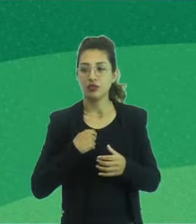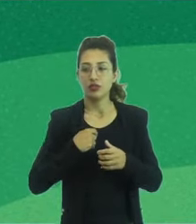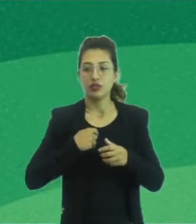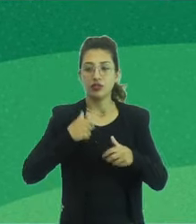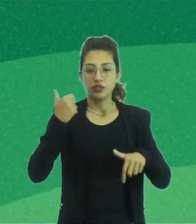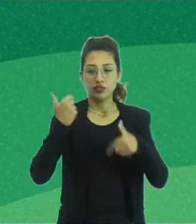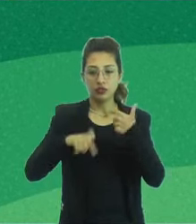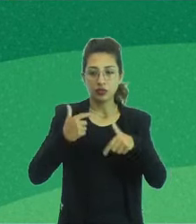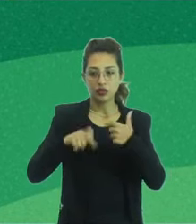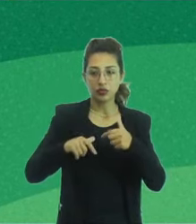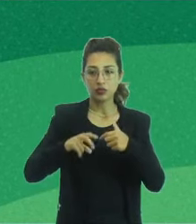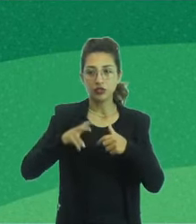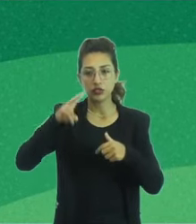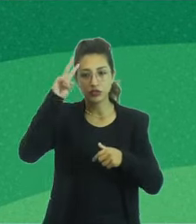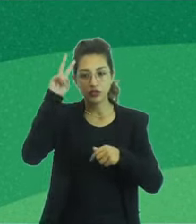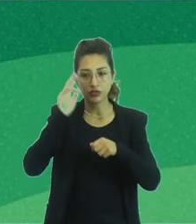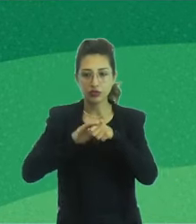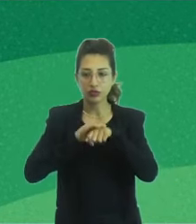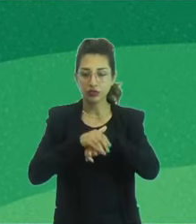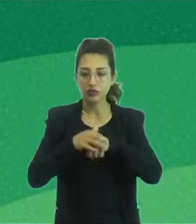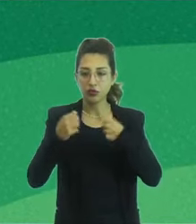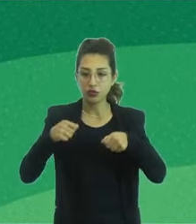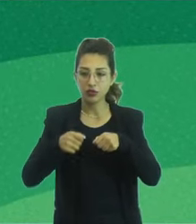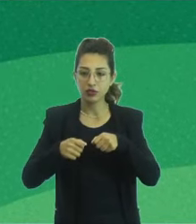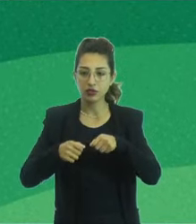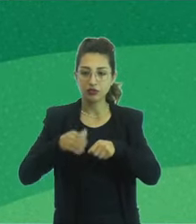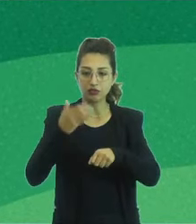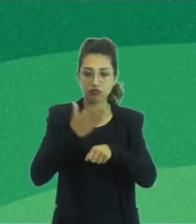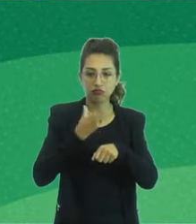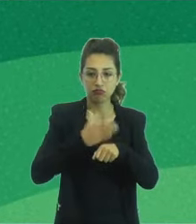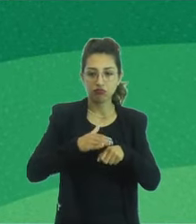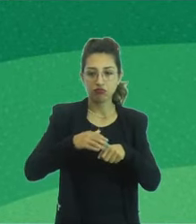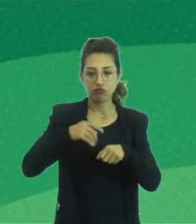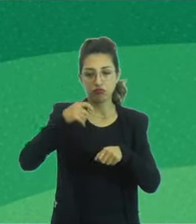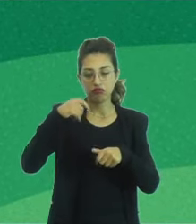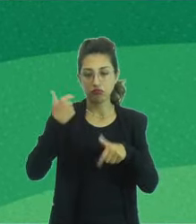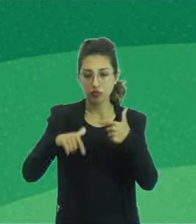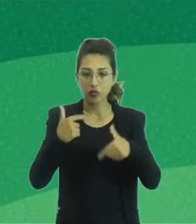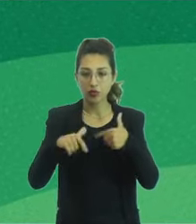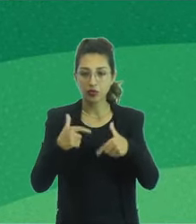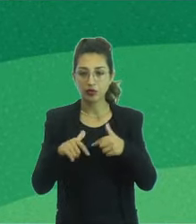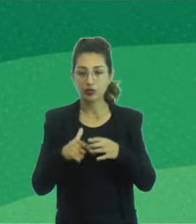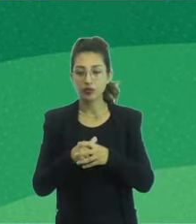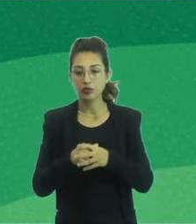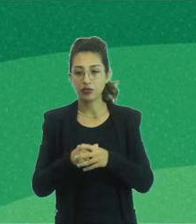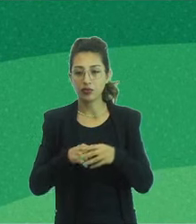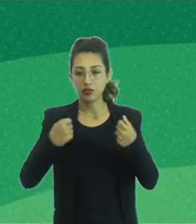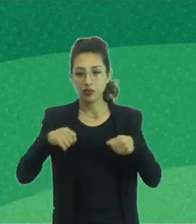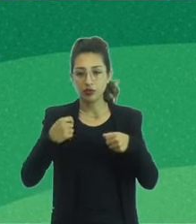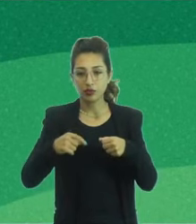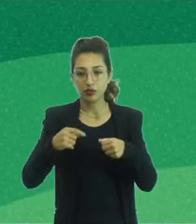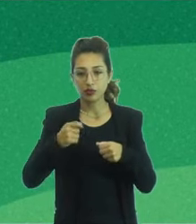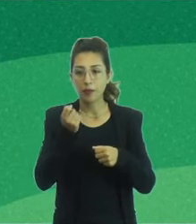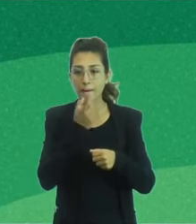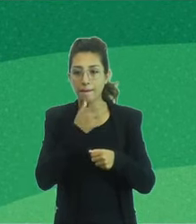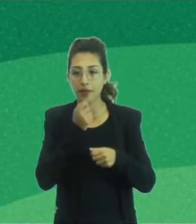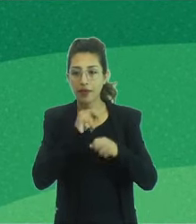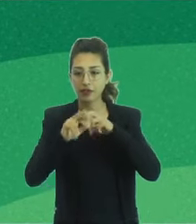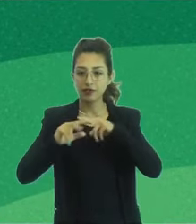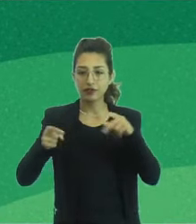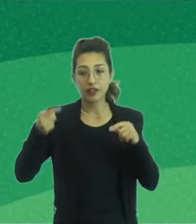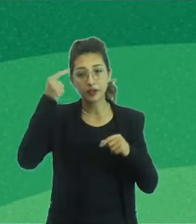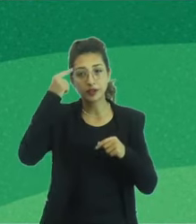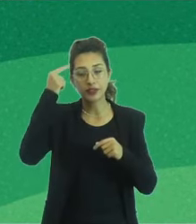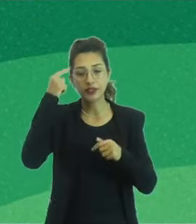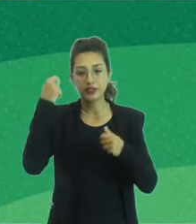groselha segunda-feira à noite eu tenho que preparar isso isso dá muito trabalho porque eu tenho que pensar em todas as piadas antes